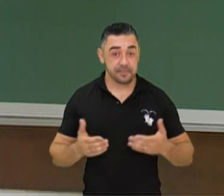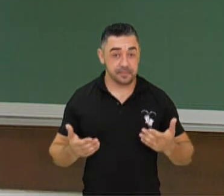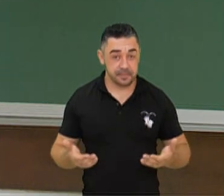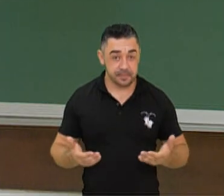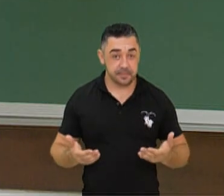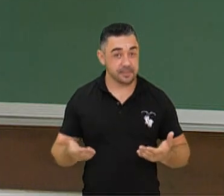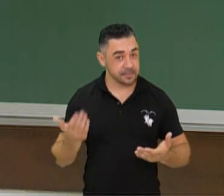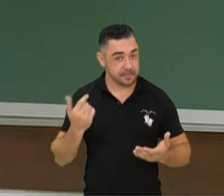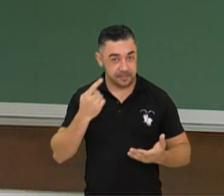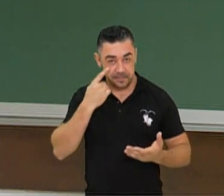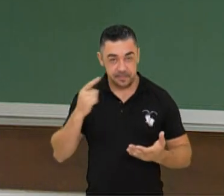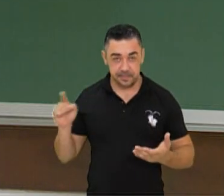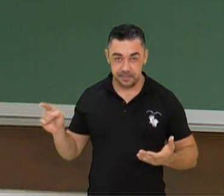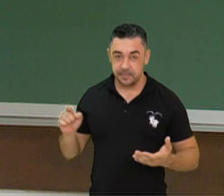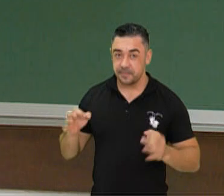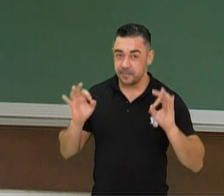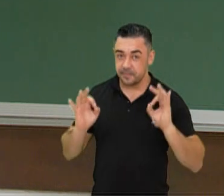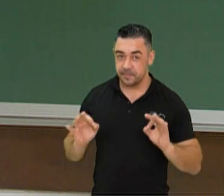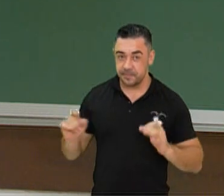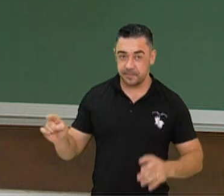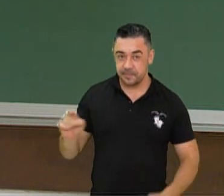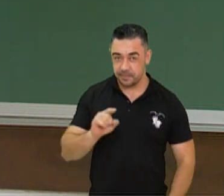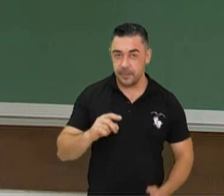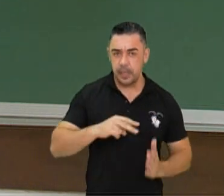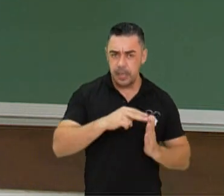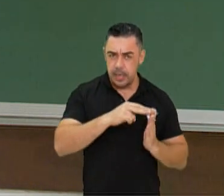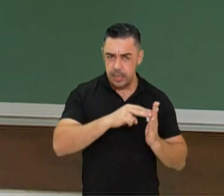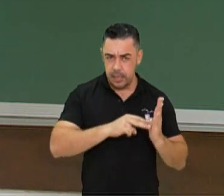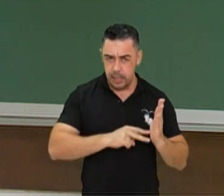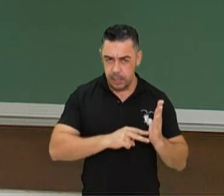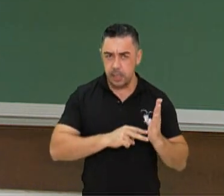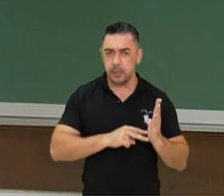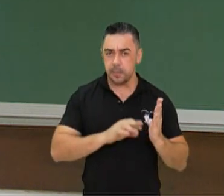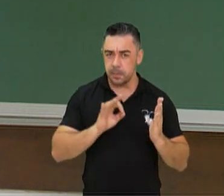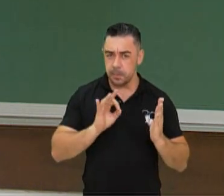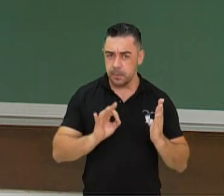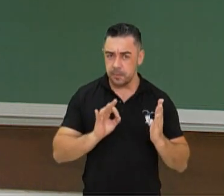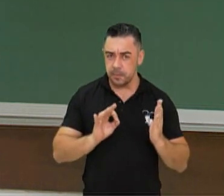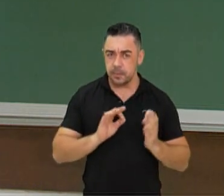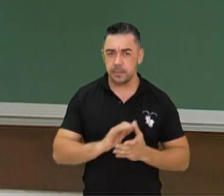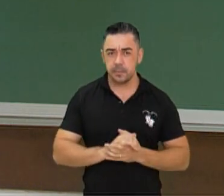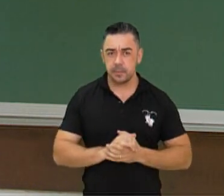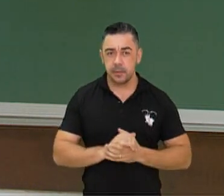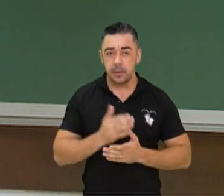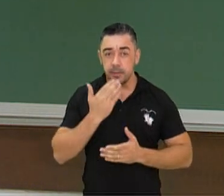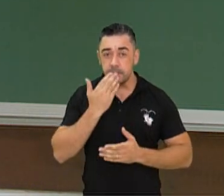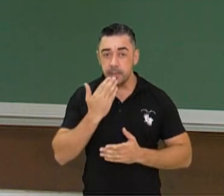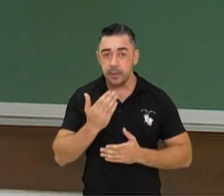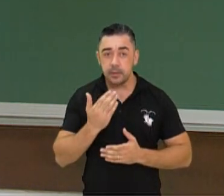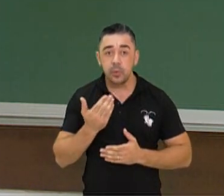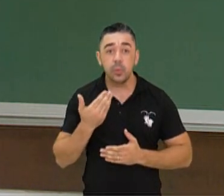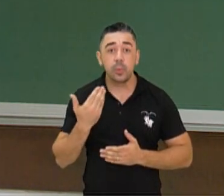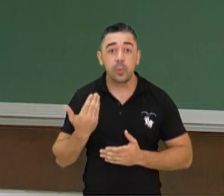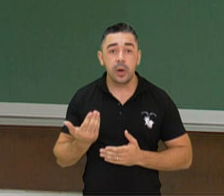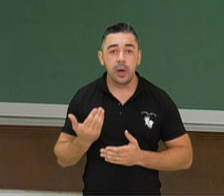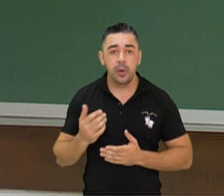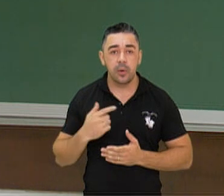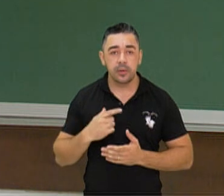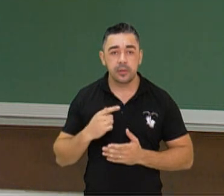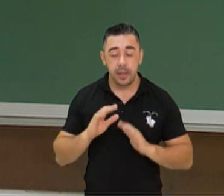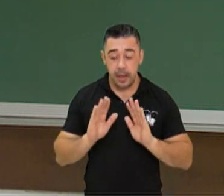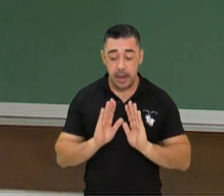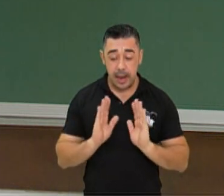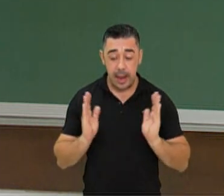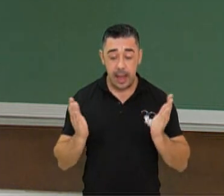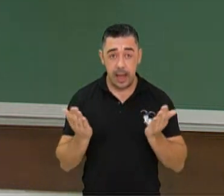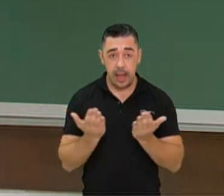Então, pessoal, vamos lá? Eu tenho certeza que vocês leram com bastante cuidado esse enunciado que pede qual que é a área